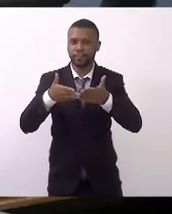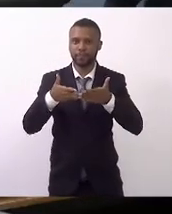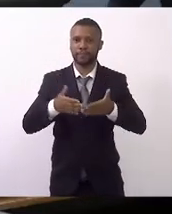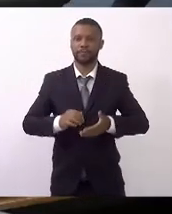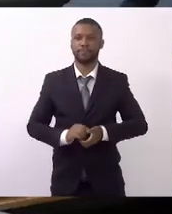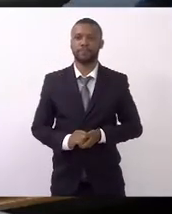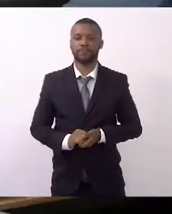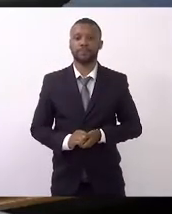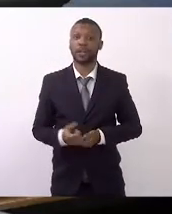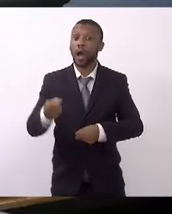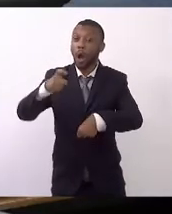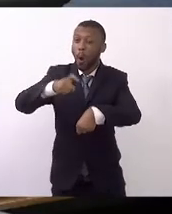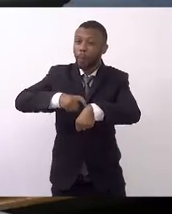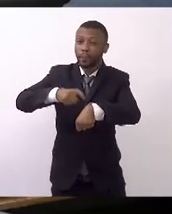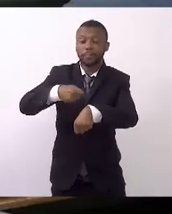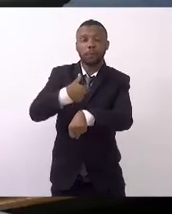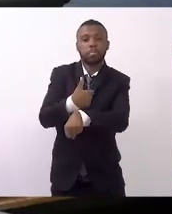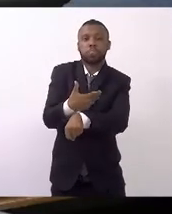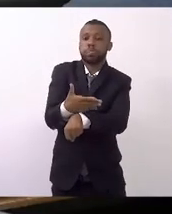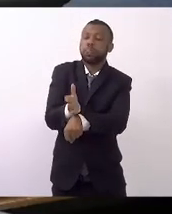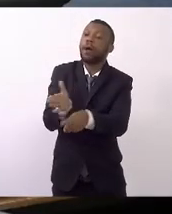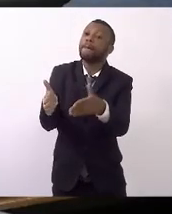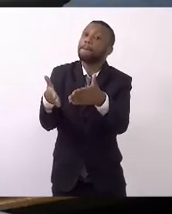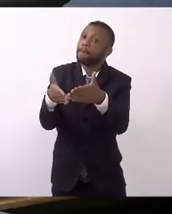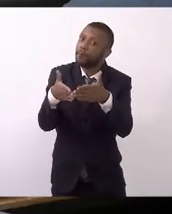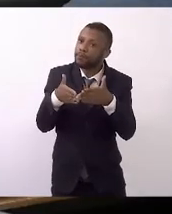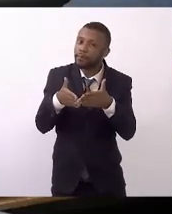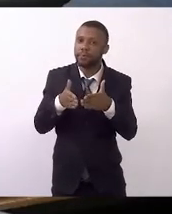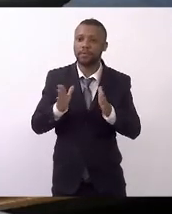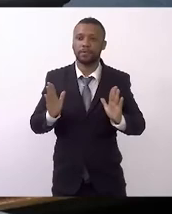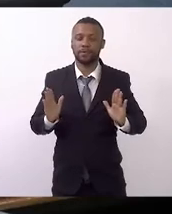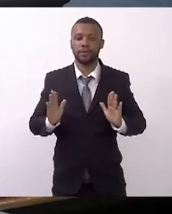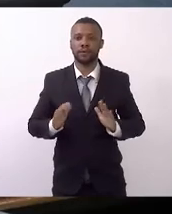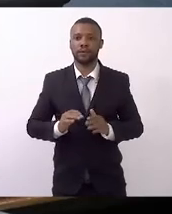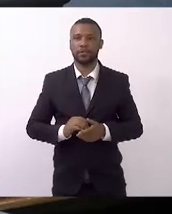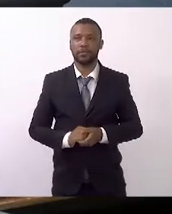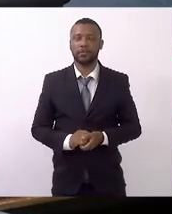Ó, o tempo já está esgotado, por favor.